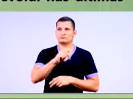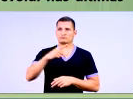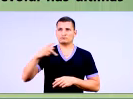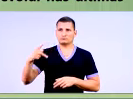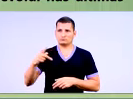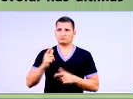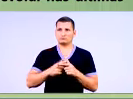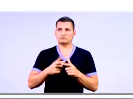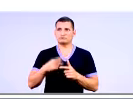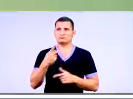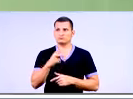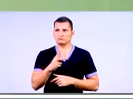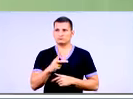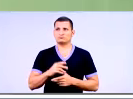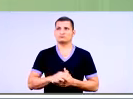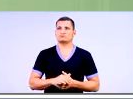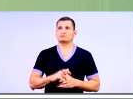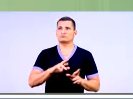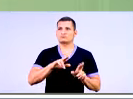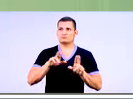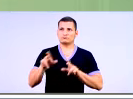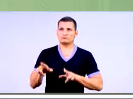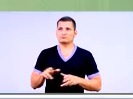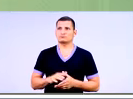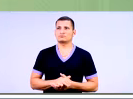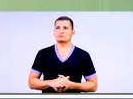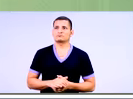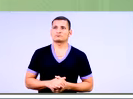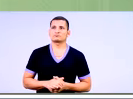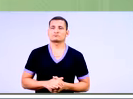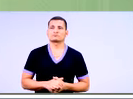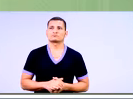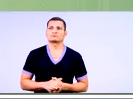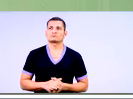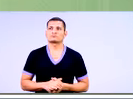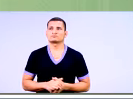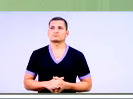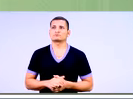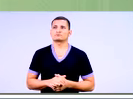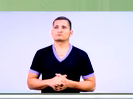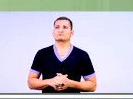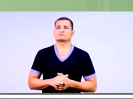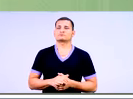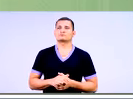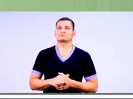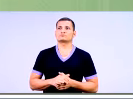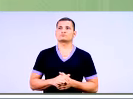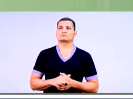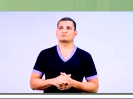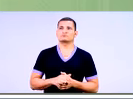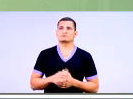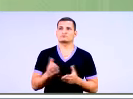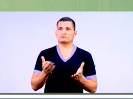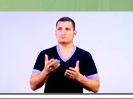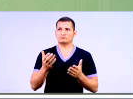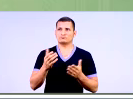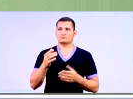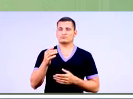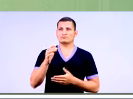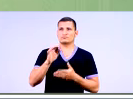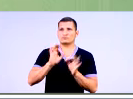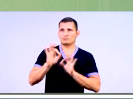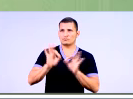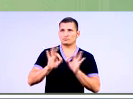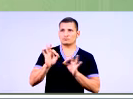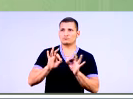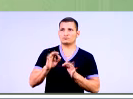por causa da sua versatilidade. Na linha 6, aqui a gente quer fazer uma correção porque, na